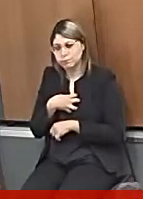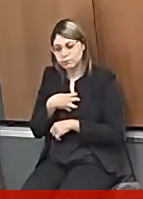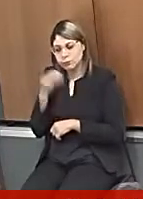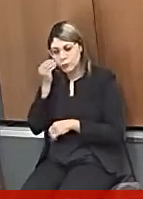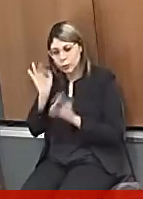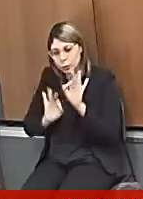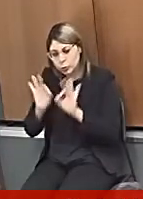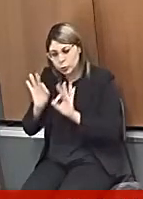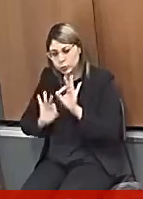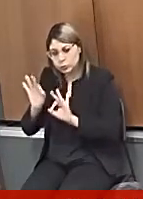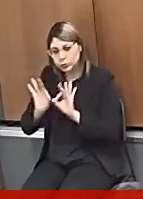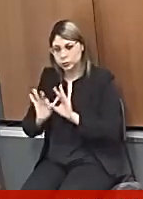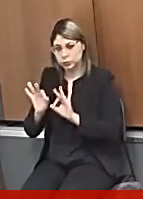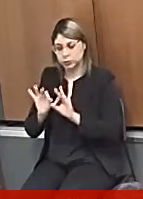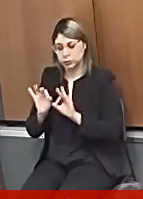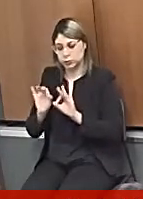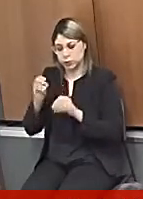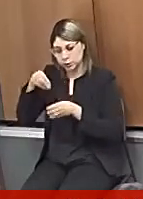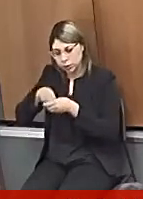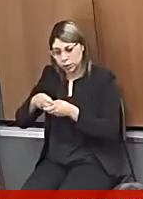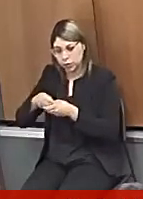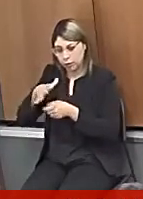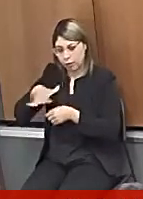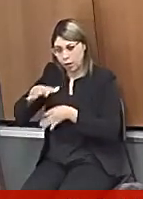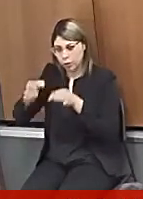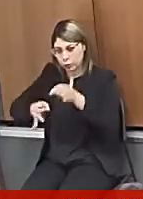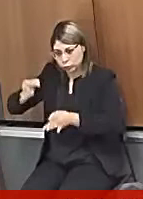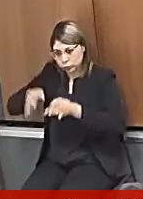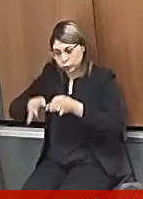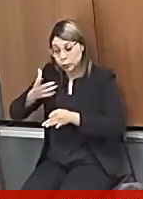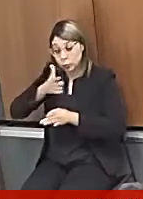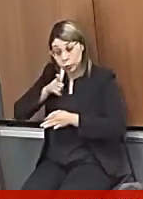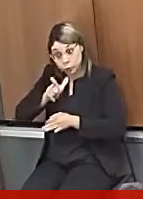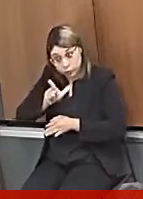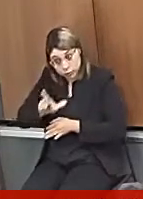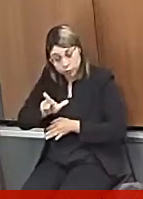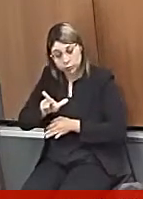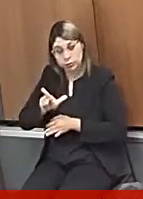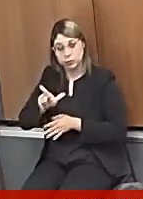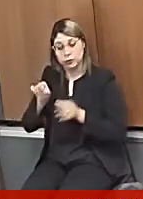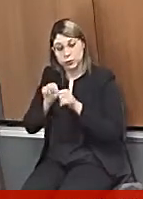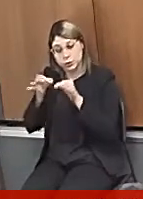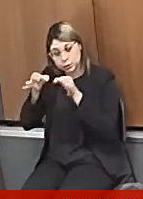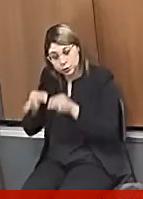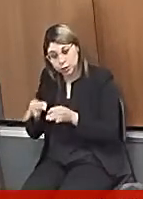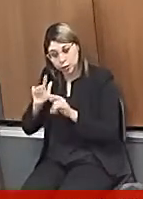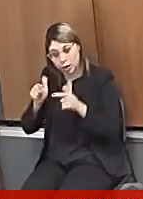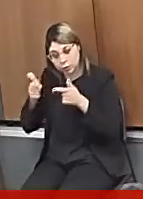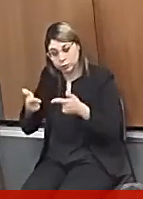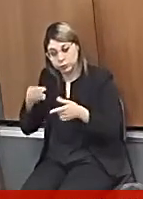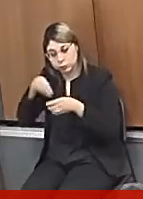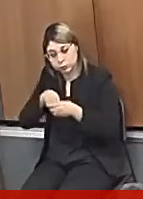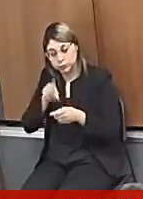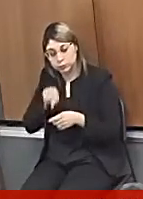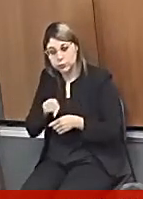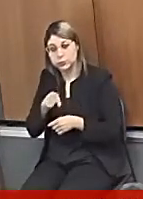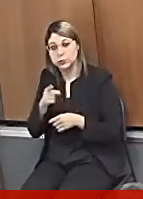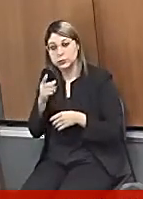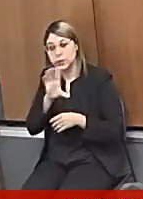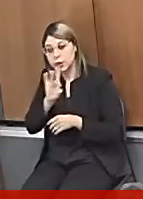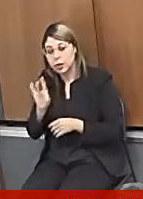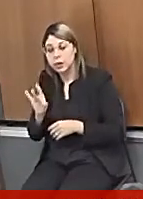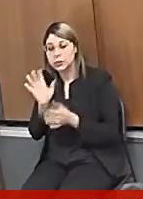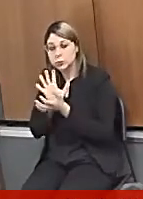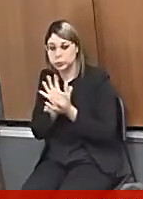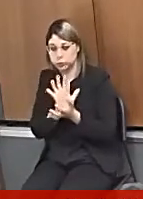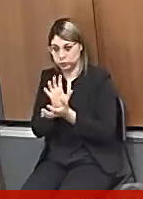organizar juridicamente para que possa atender dentro do que a legislação oferece os casos aqui colocados